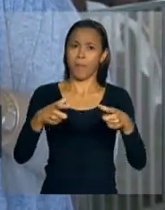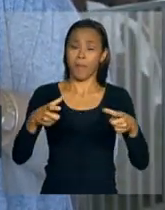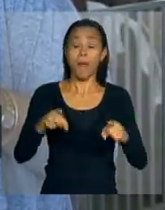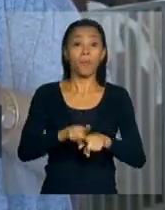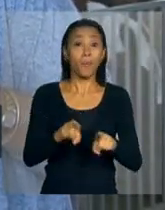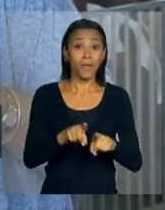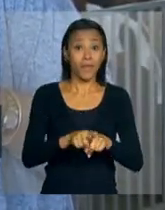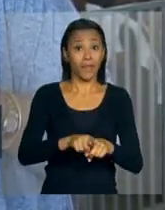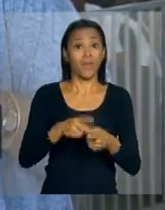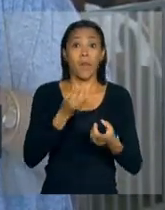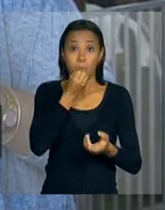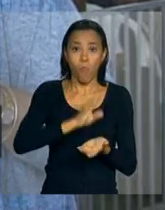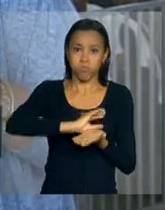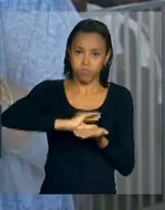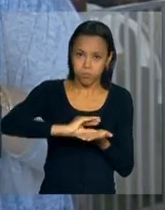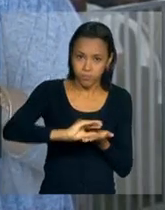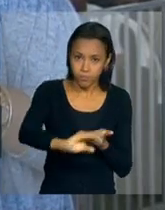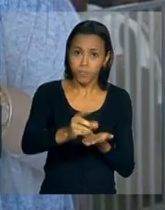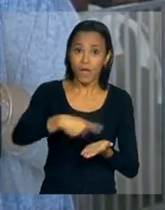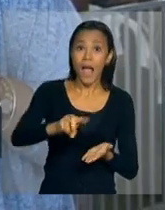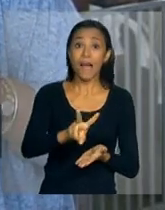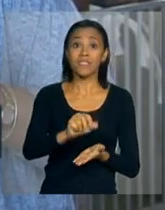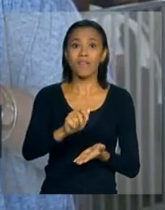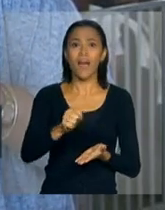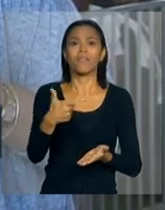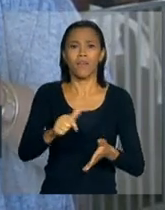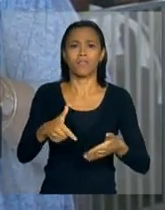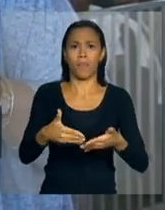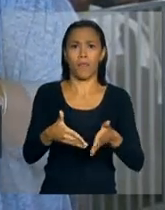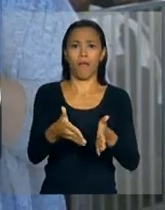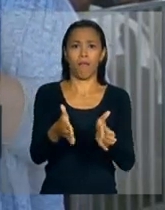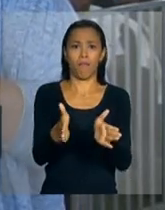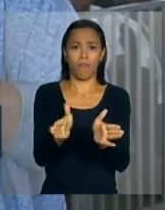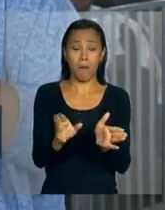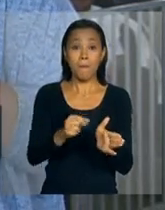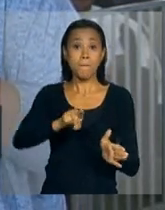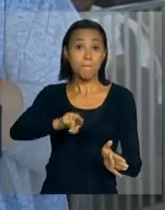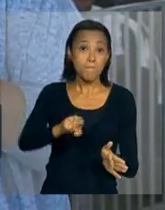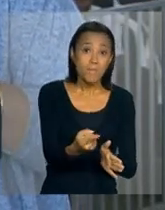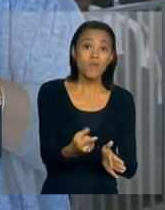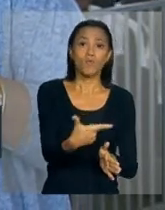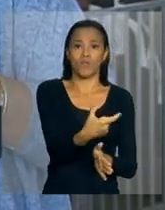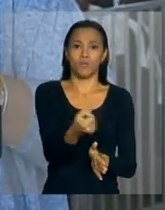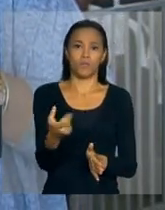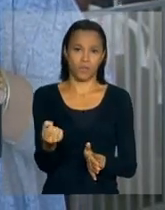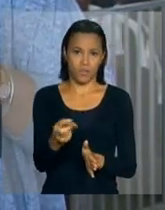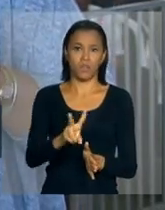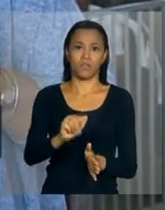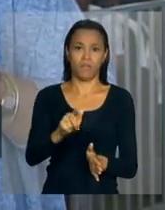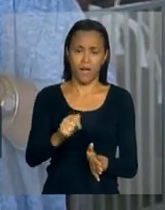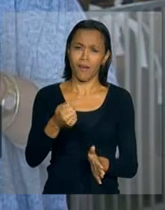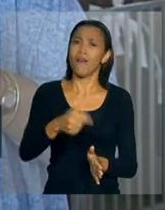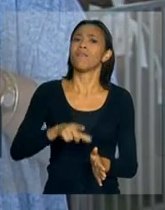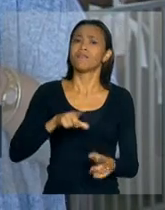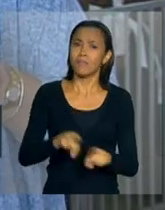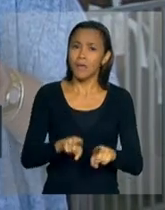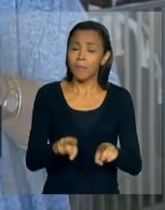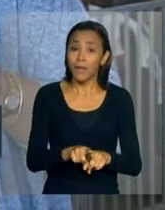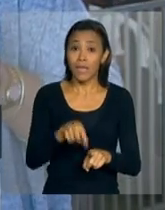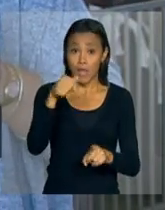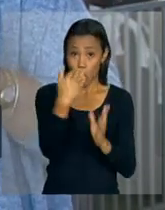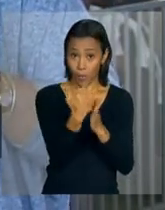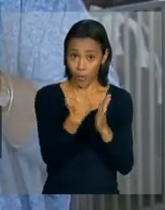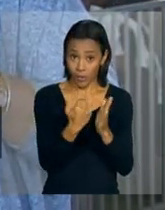graças a alguns investimentos as vagas vão ser aumentadas vão aumentar em 10000 vagas Vale ressaltar que o